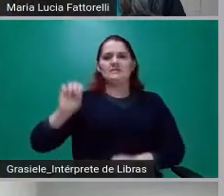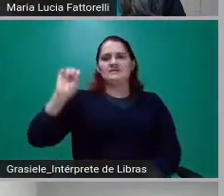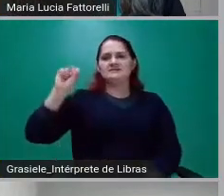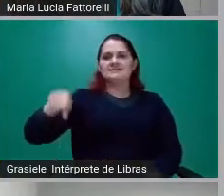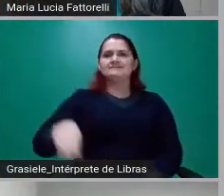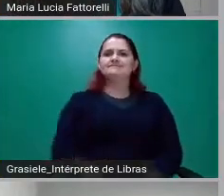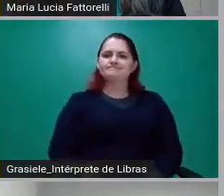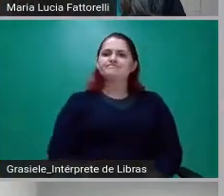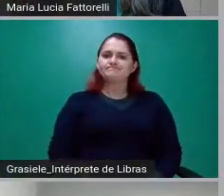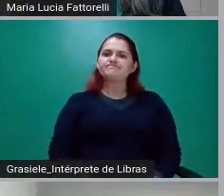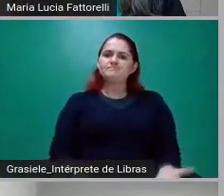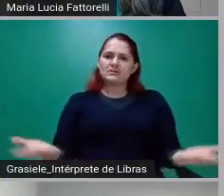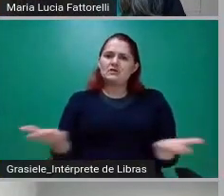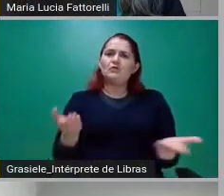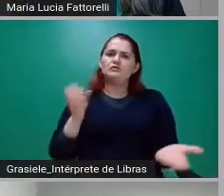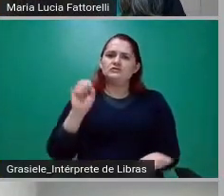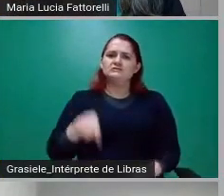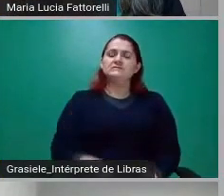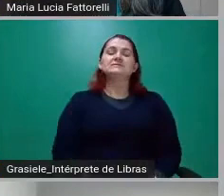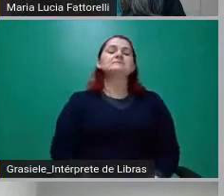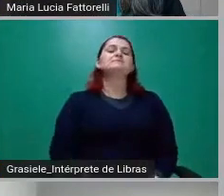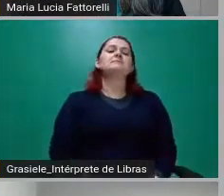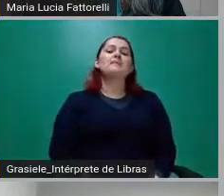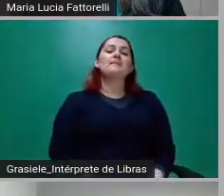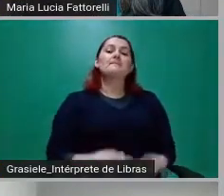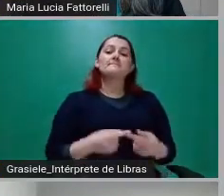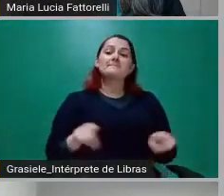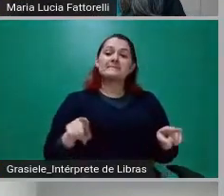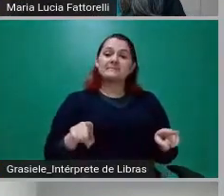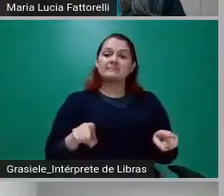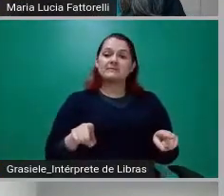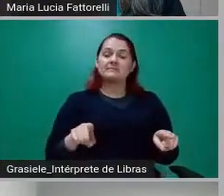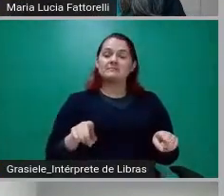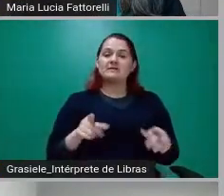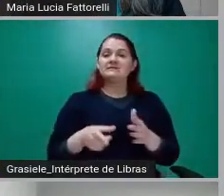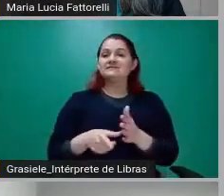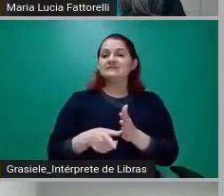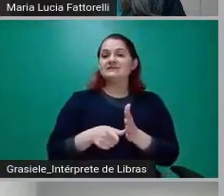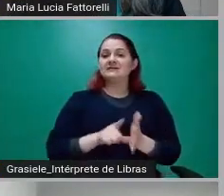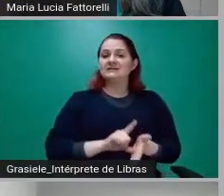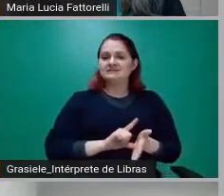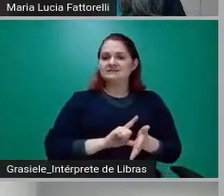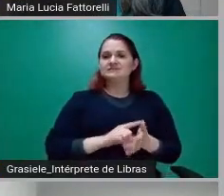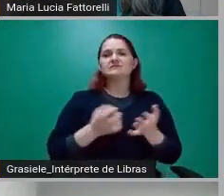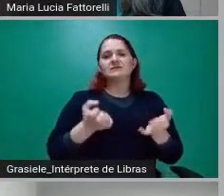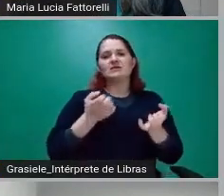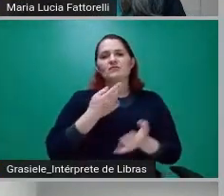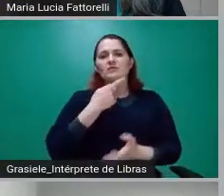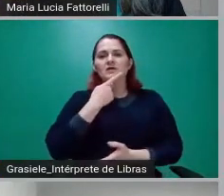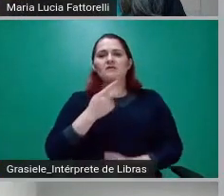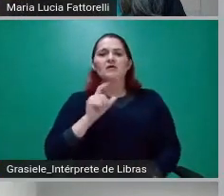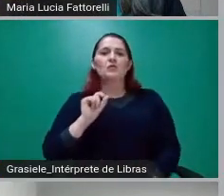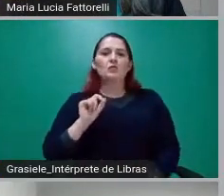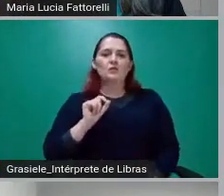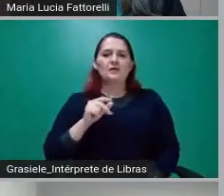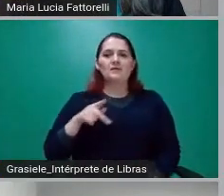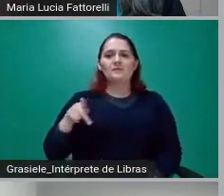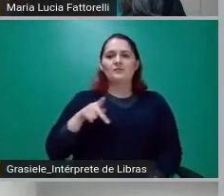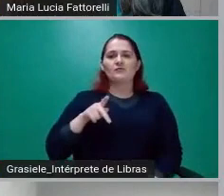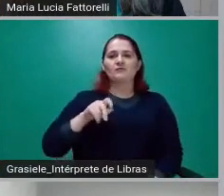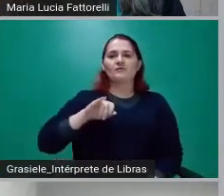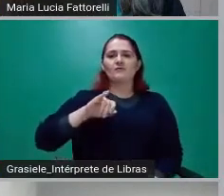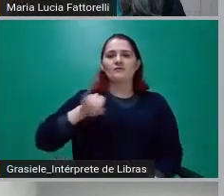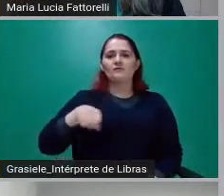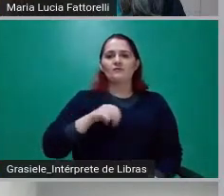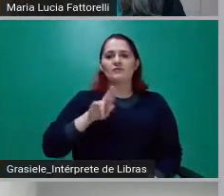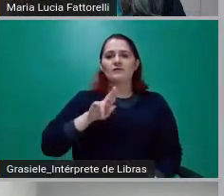sistema. Mas eu gostaria de, antes, dizer que a professora Juliana omitiu que